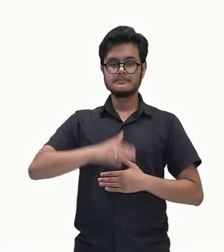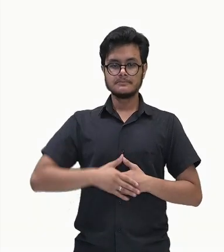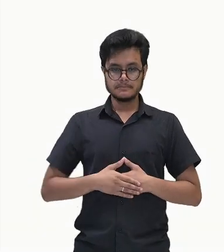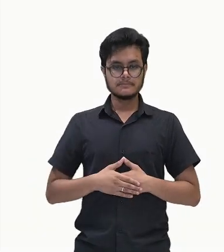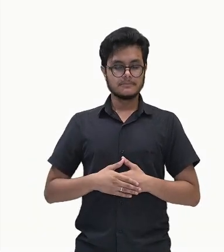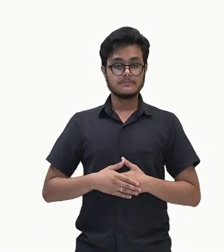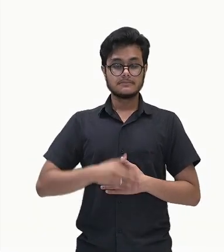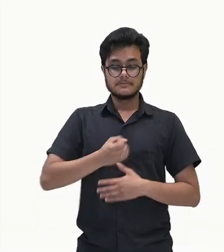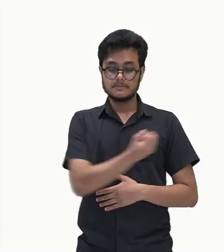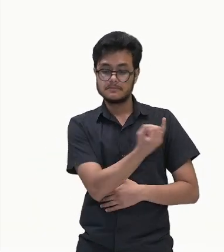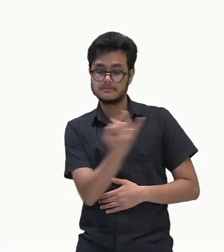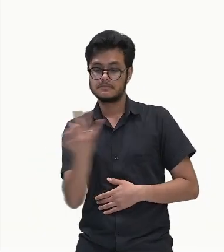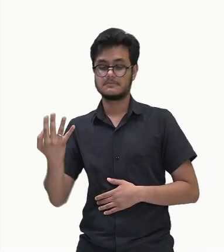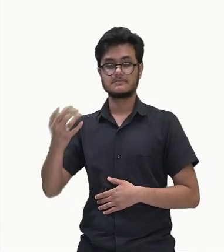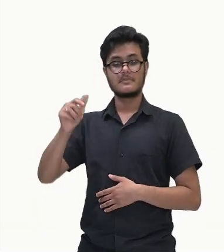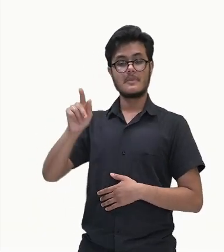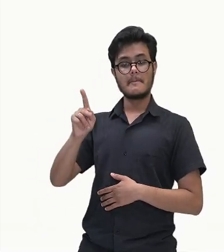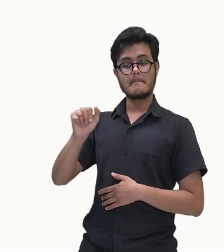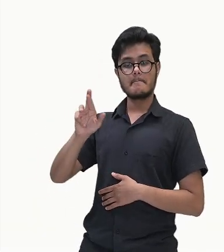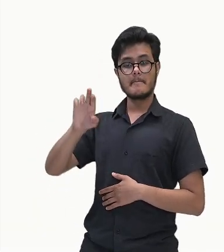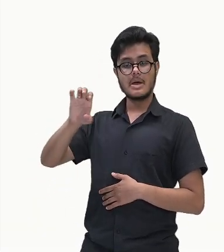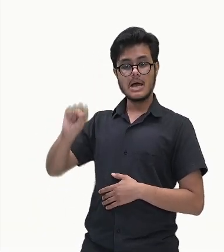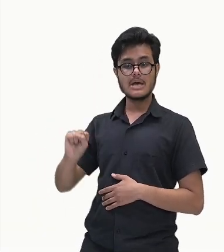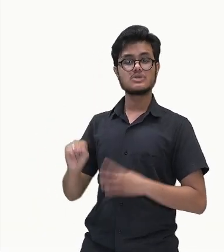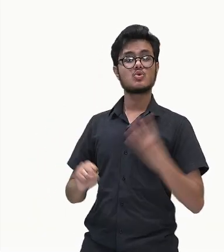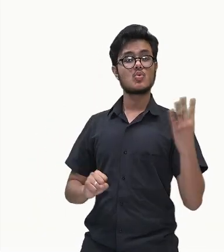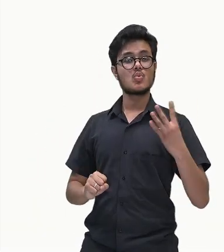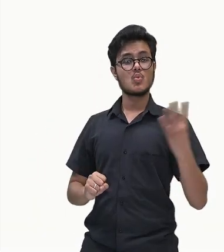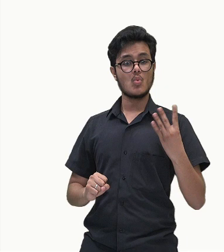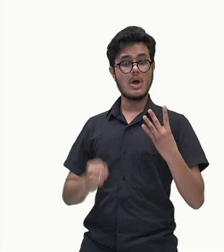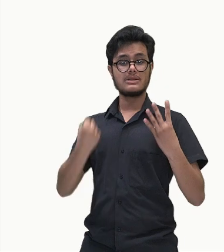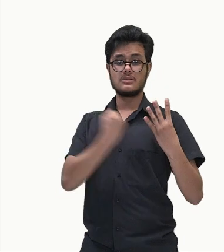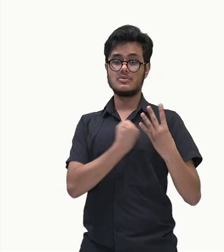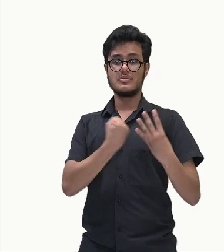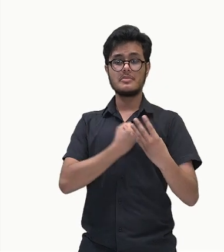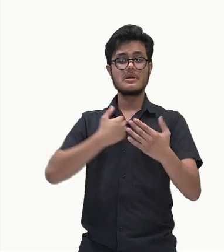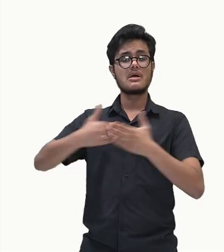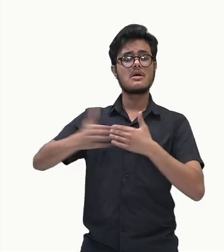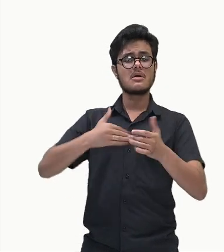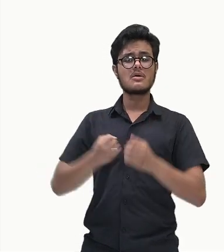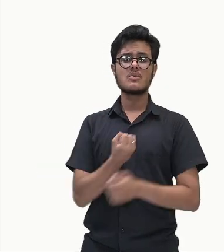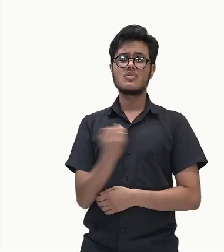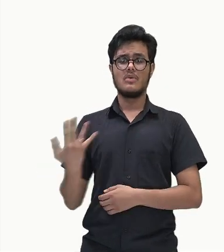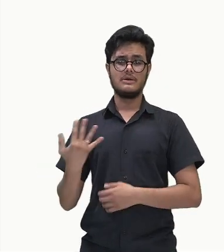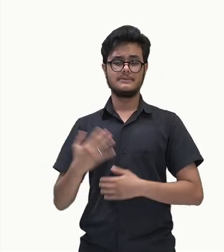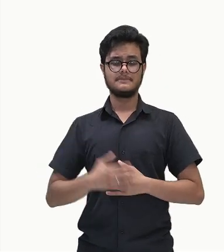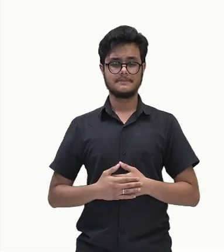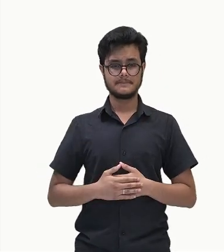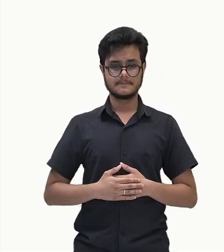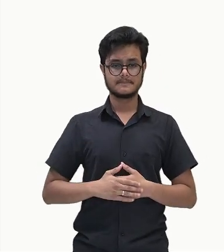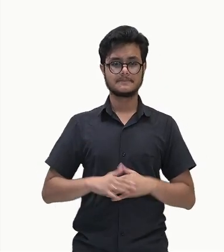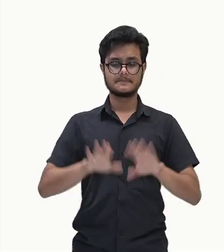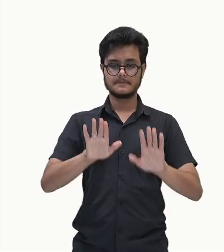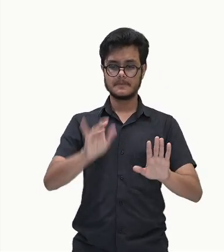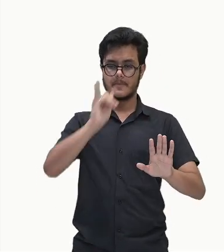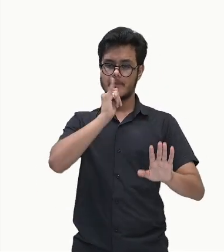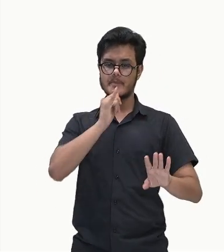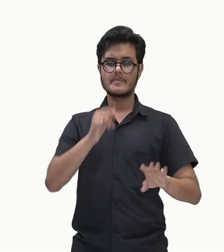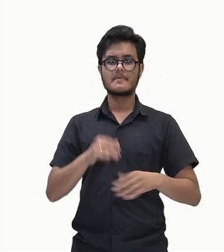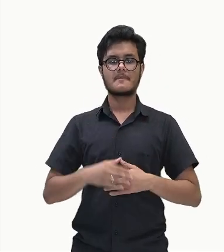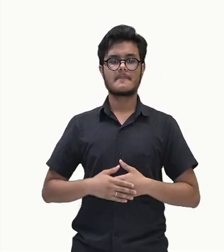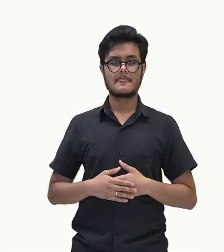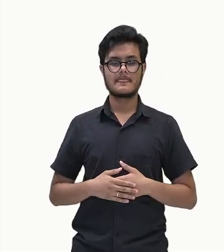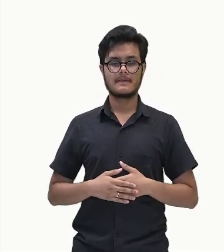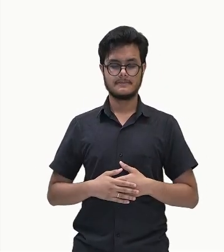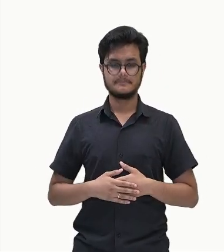números pares que se pode formar com quatro algarismos distintos é igual a temos aqui quatro opções e